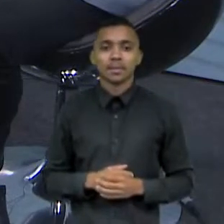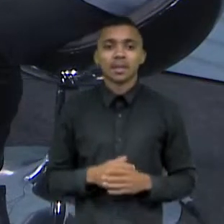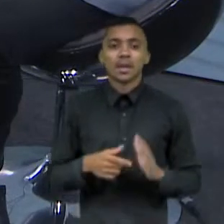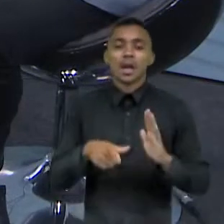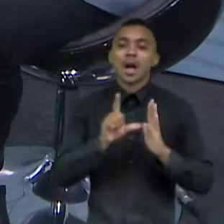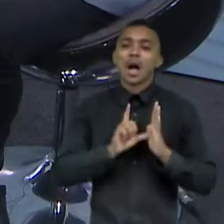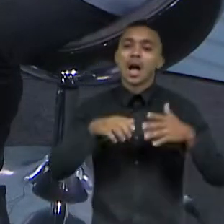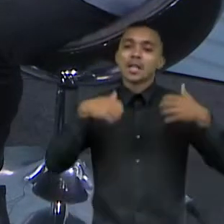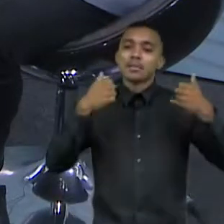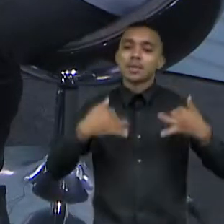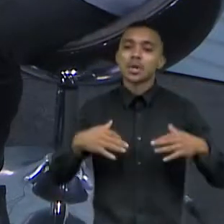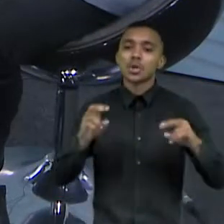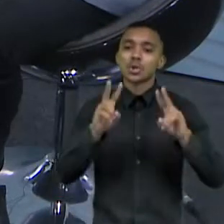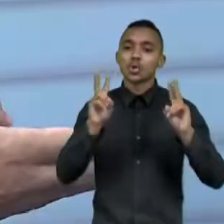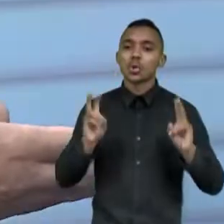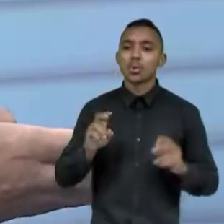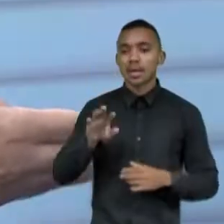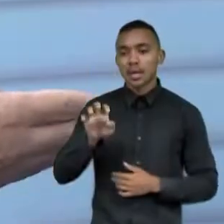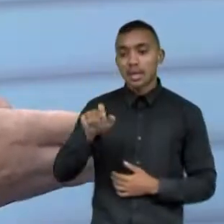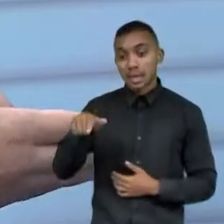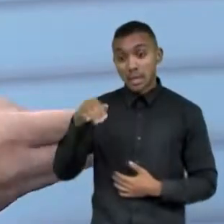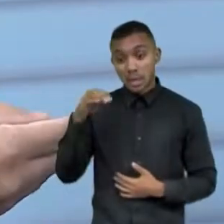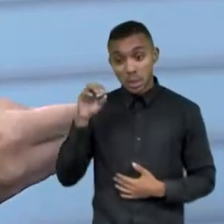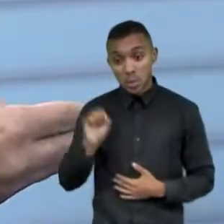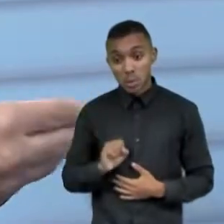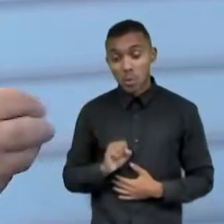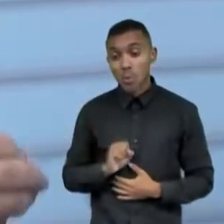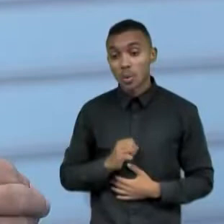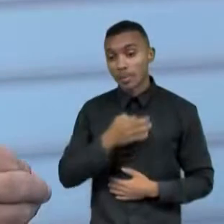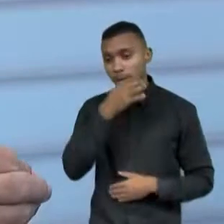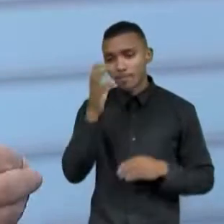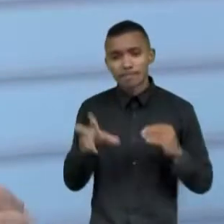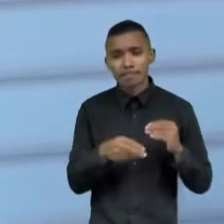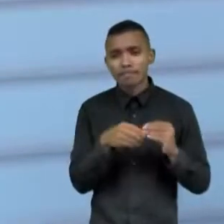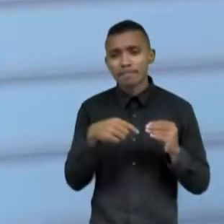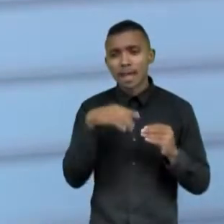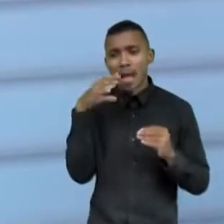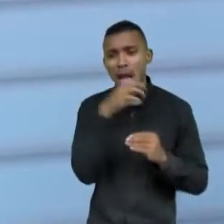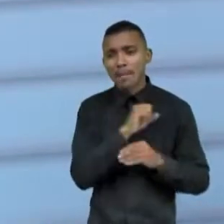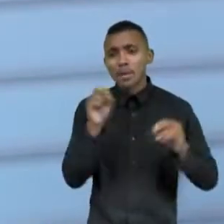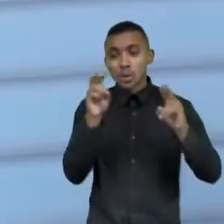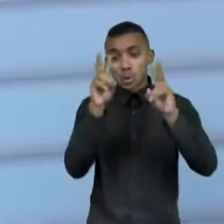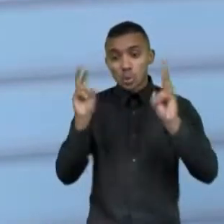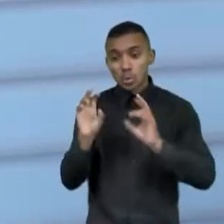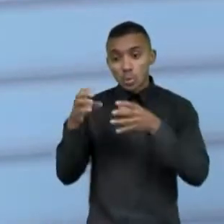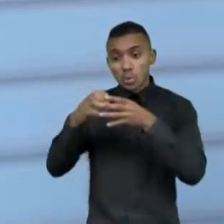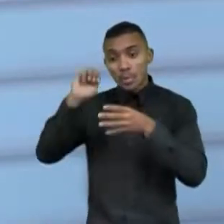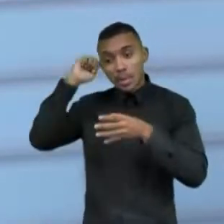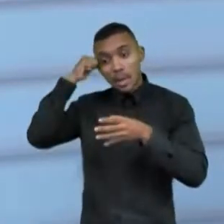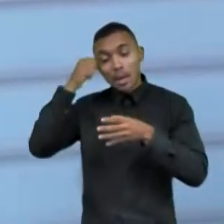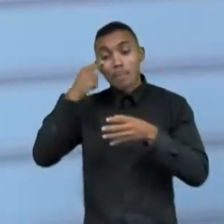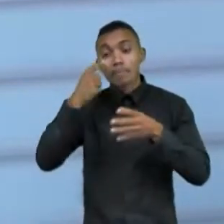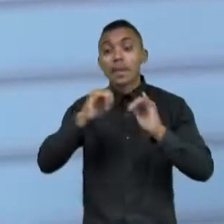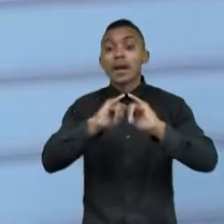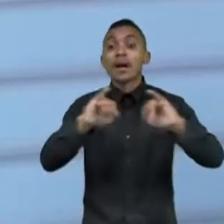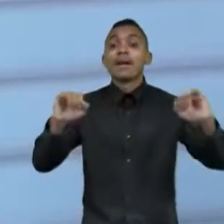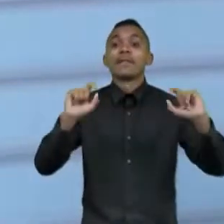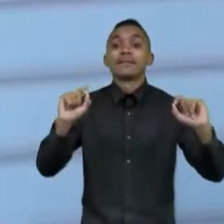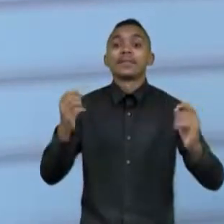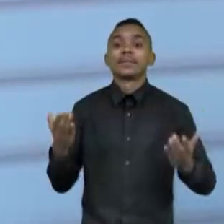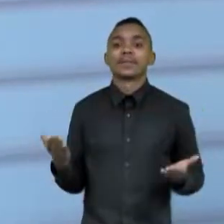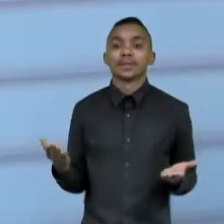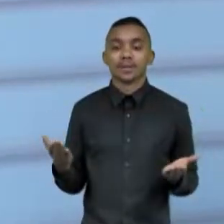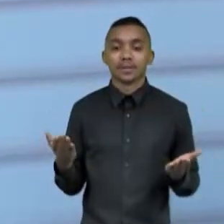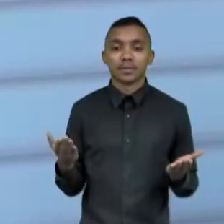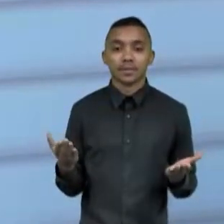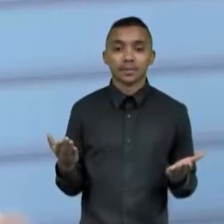queria só comentar rapidamente, para fechar esse ponto da questão quilombola, só citar para as pessoas que estão nos assistindo